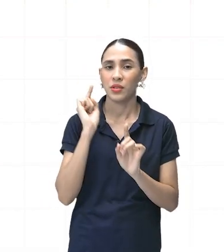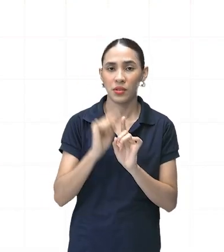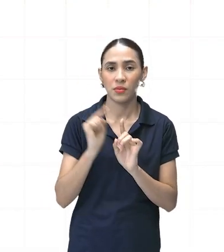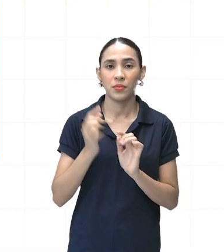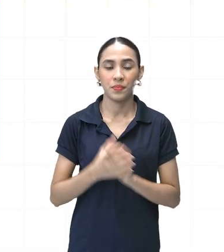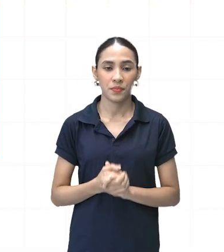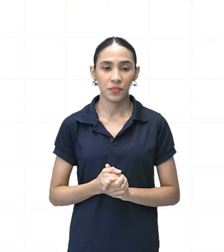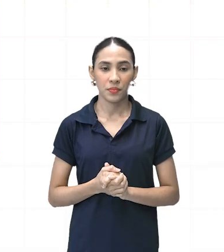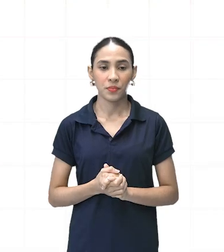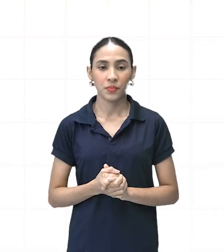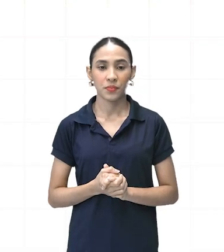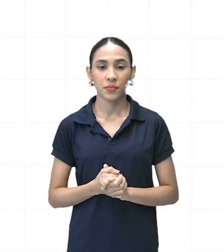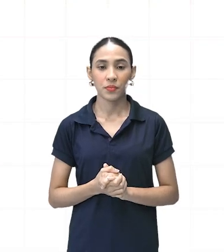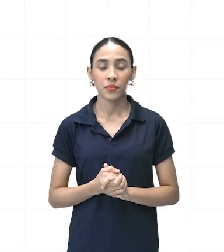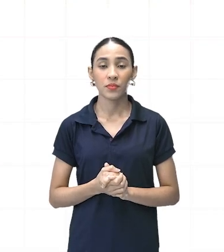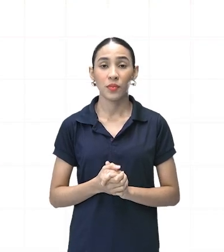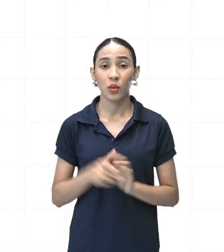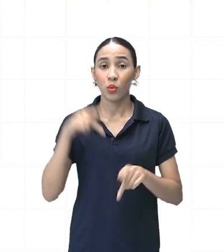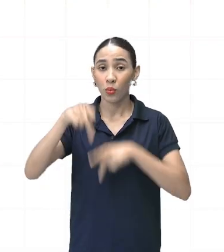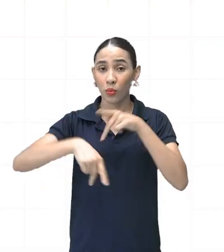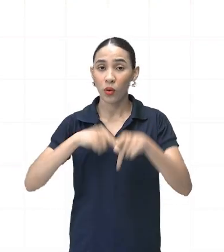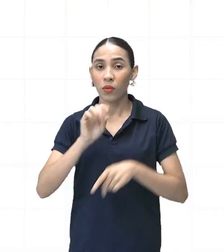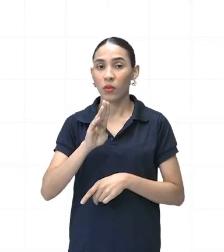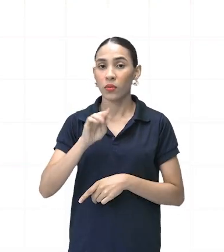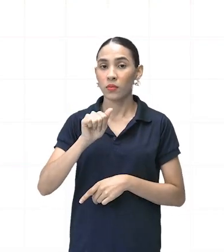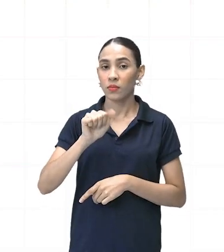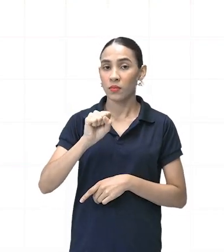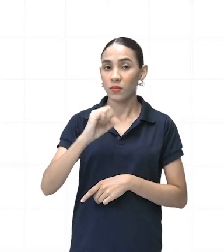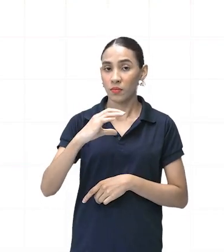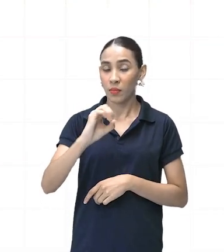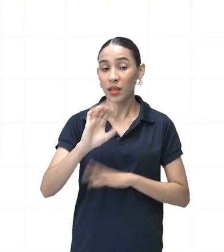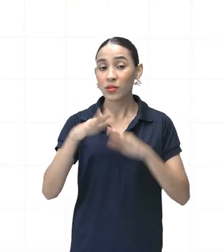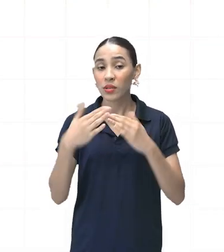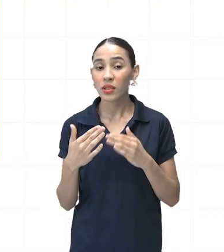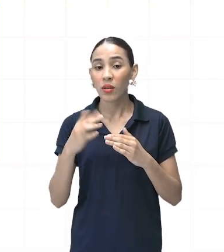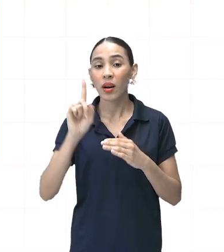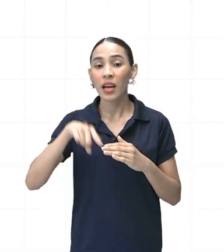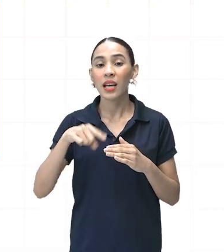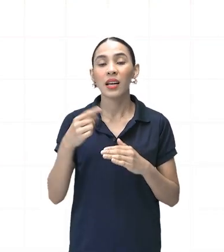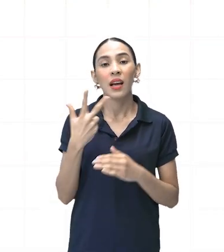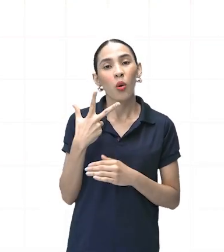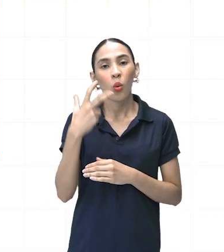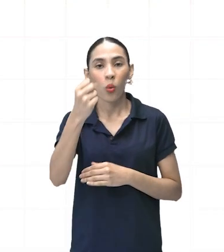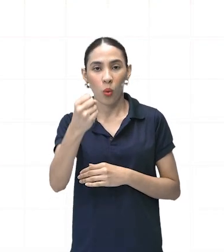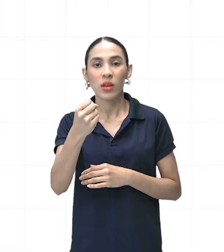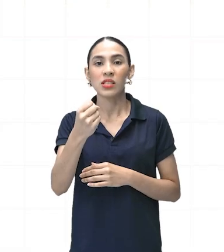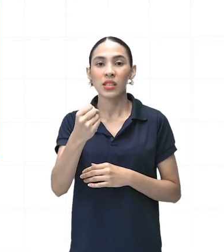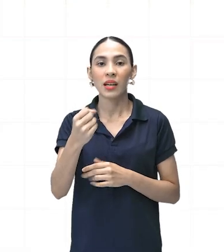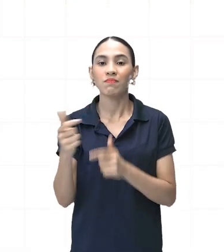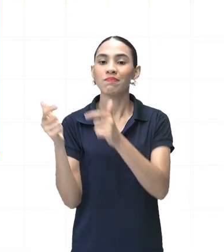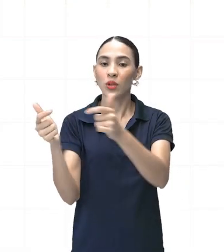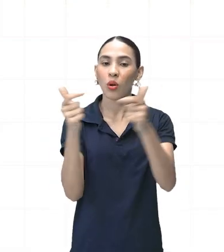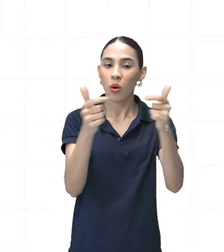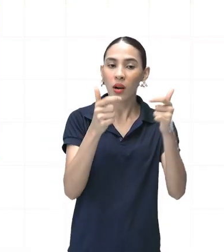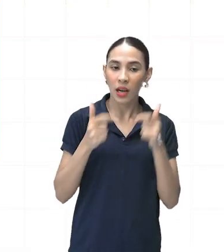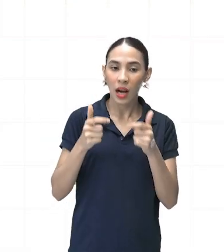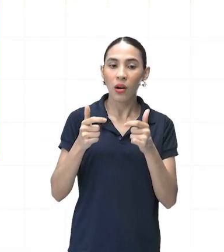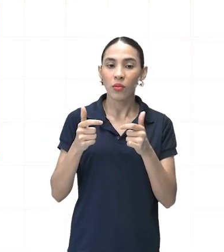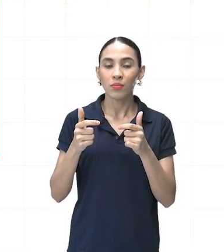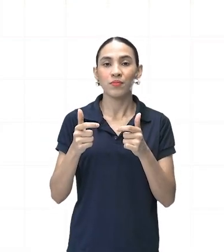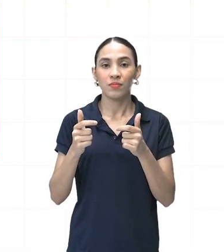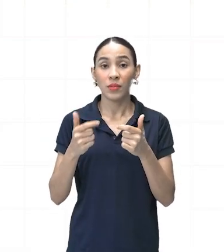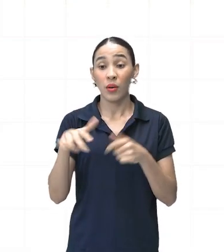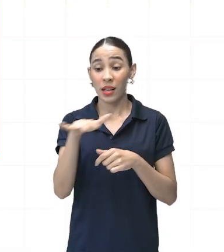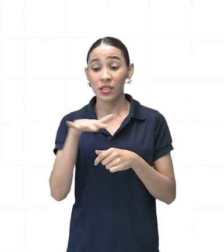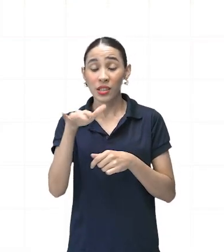principal objetivo do povo basco? Olha só, vai ser o de conquistar o seu território,